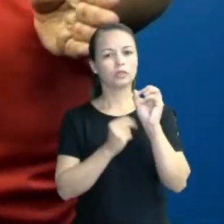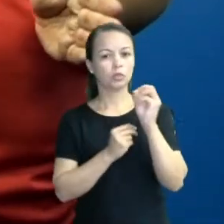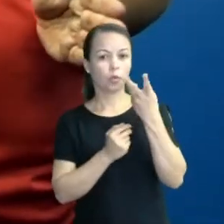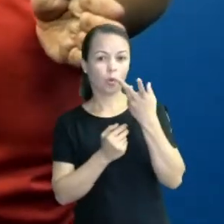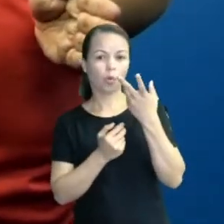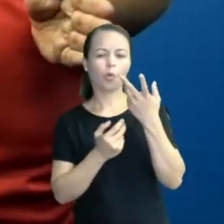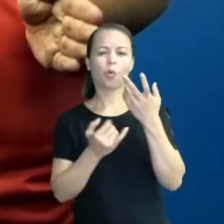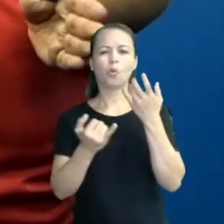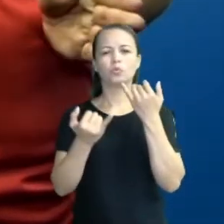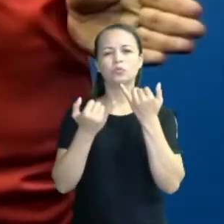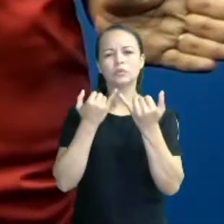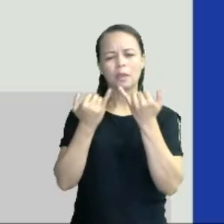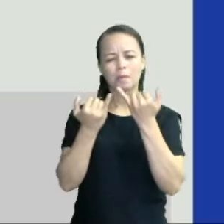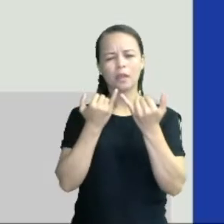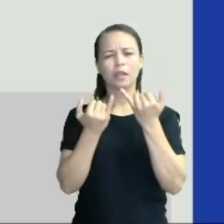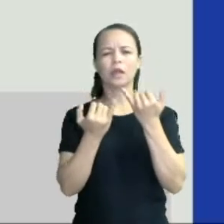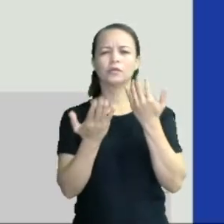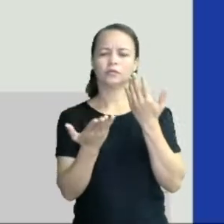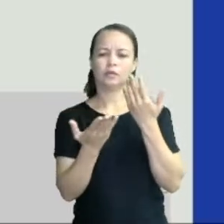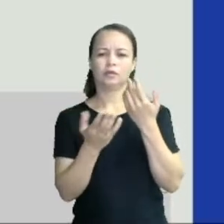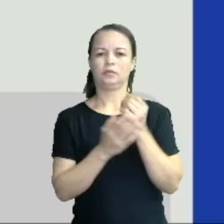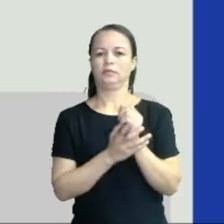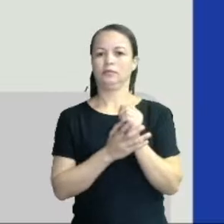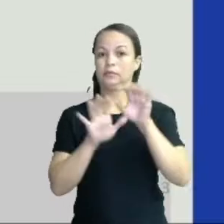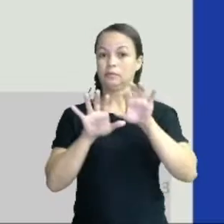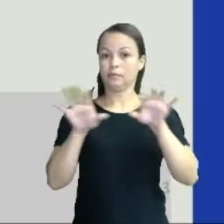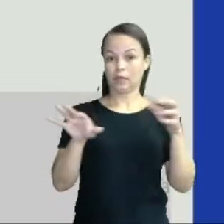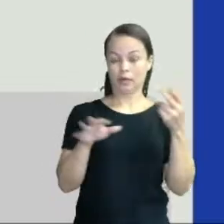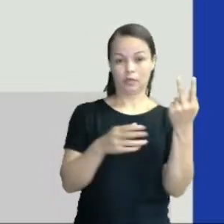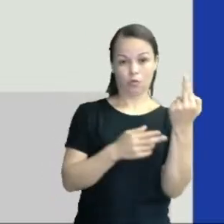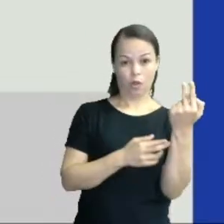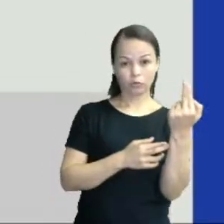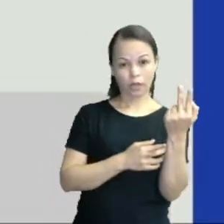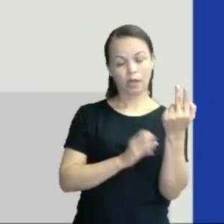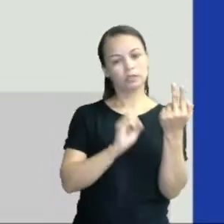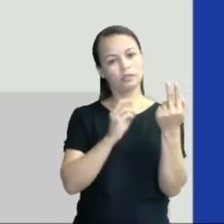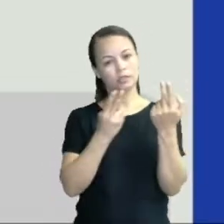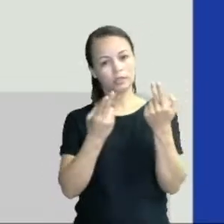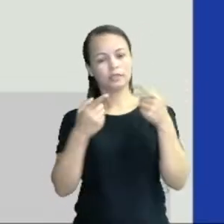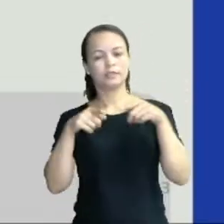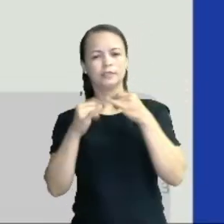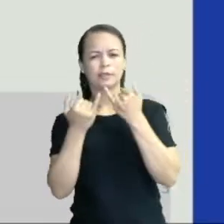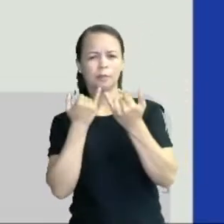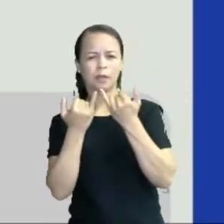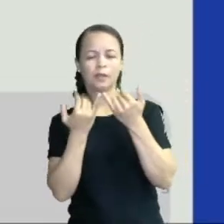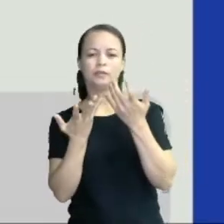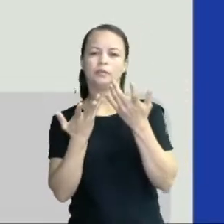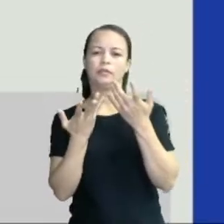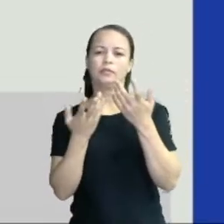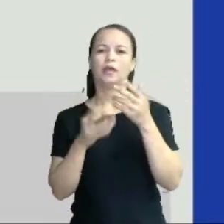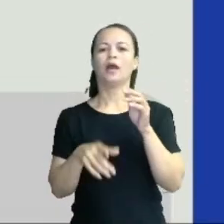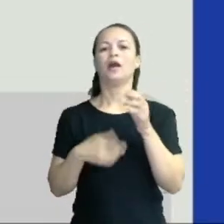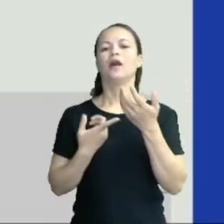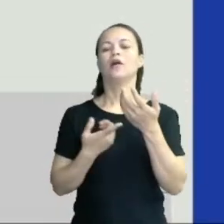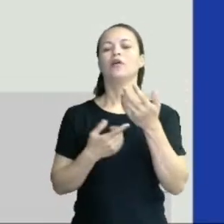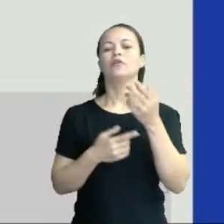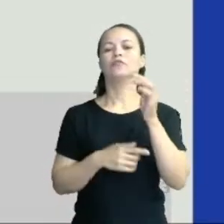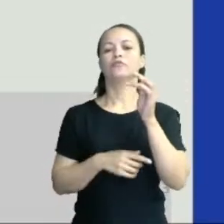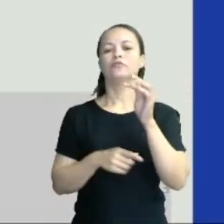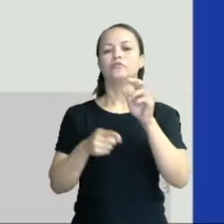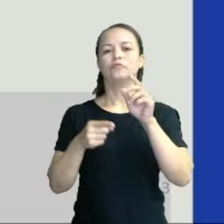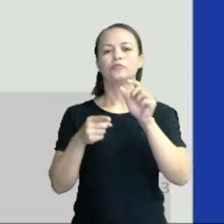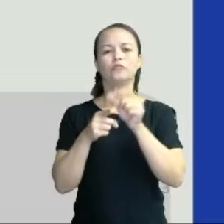Separe bem essas duas palavras, igualdade e semelhança, na fonologia